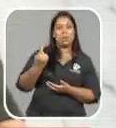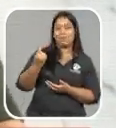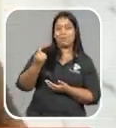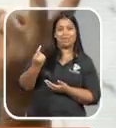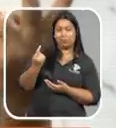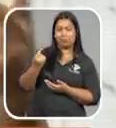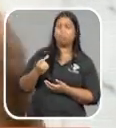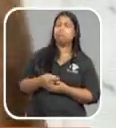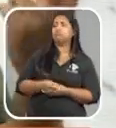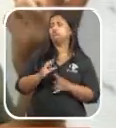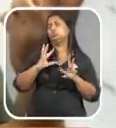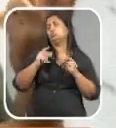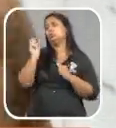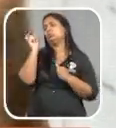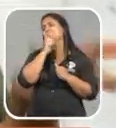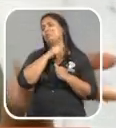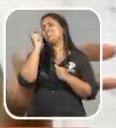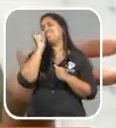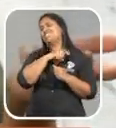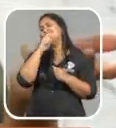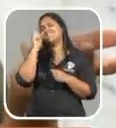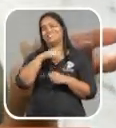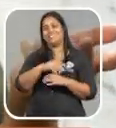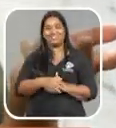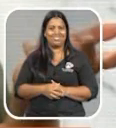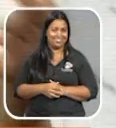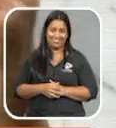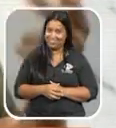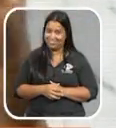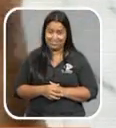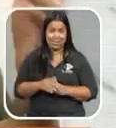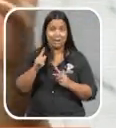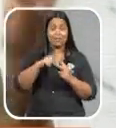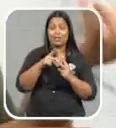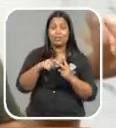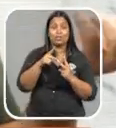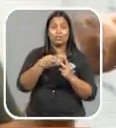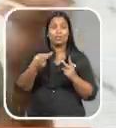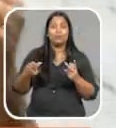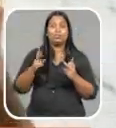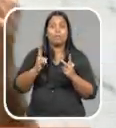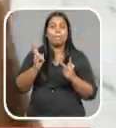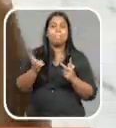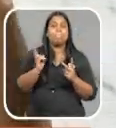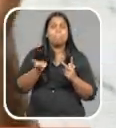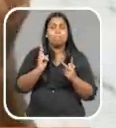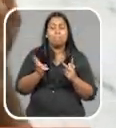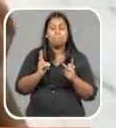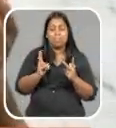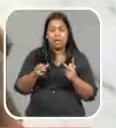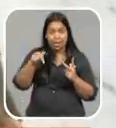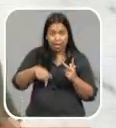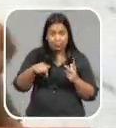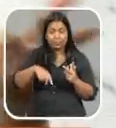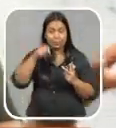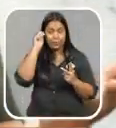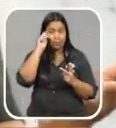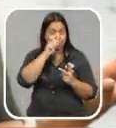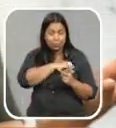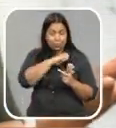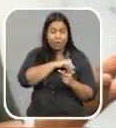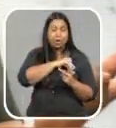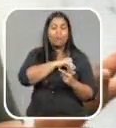tem, você tem dois cartéis básicos, assim, em gestões municipais, de cidades de médio para grande porte.